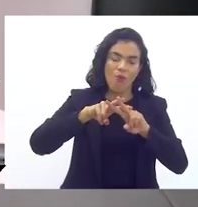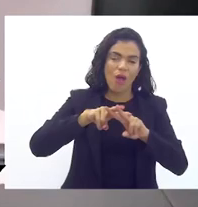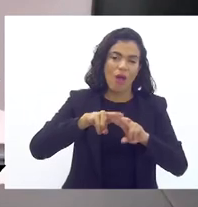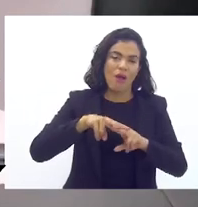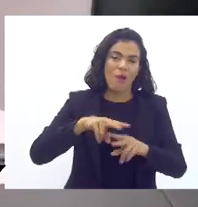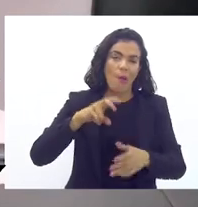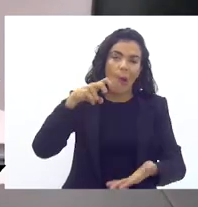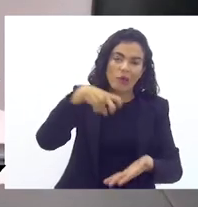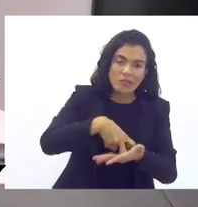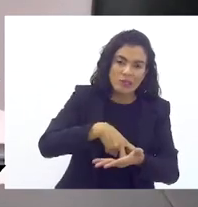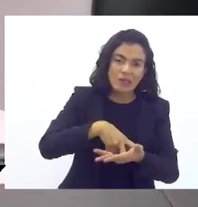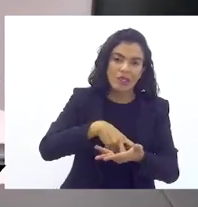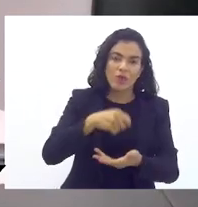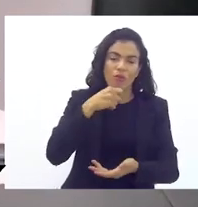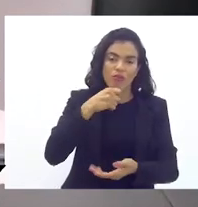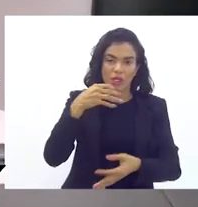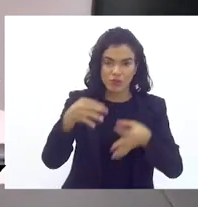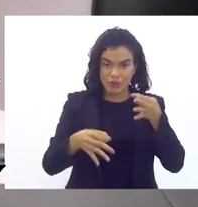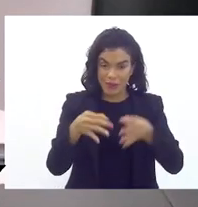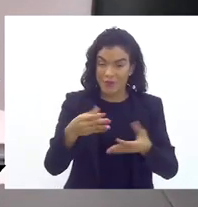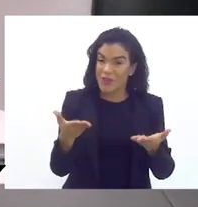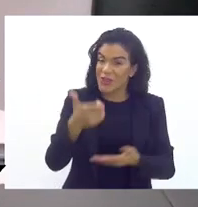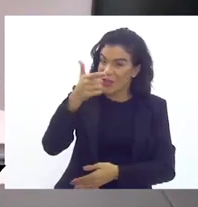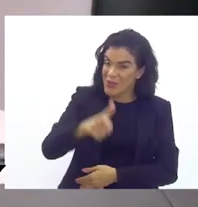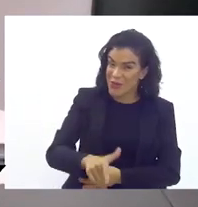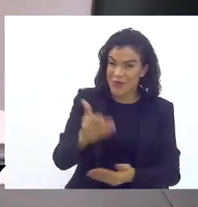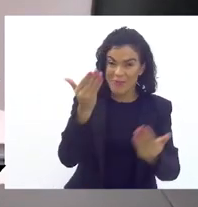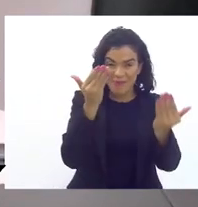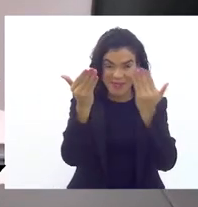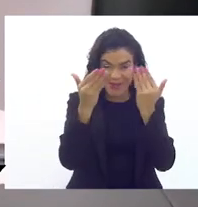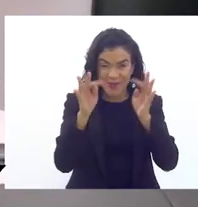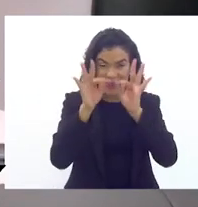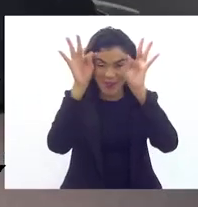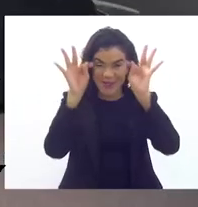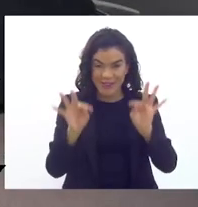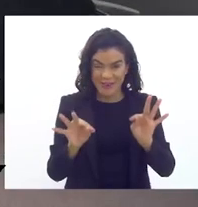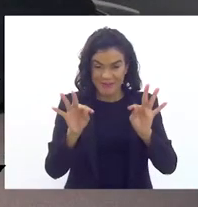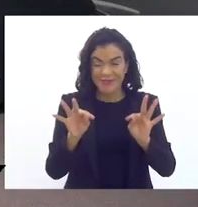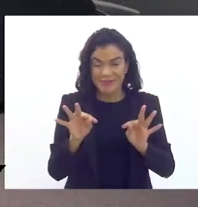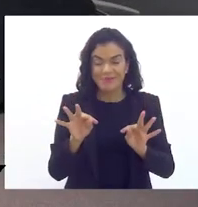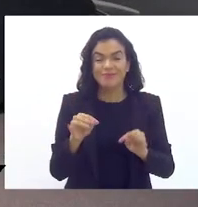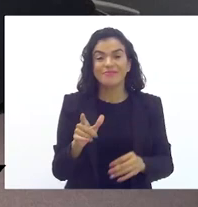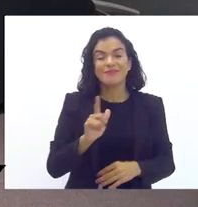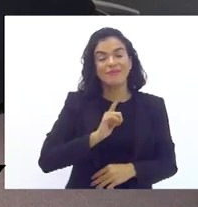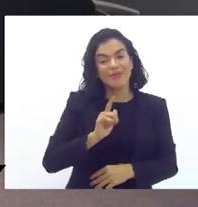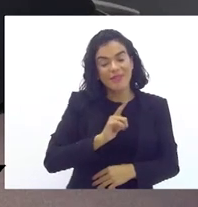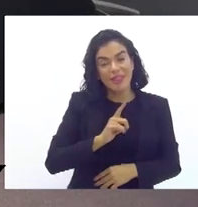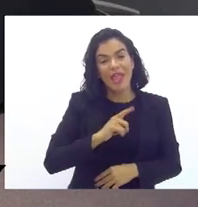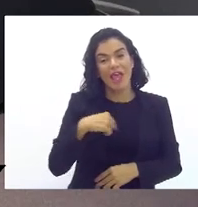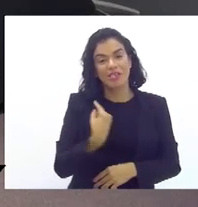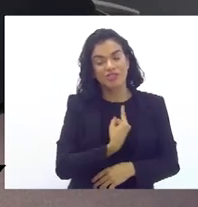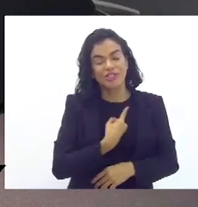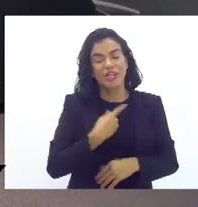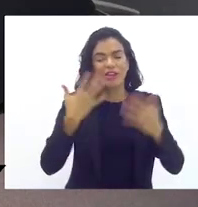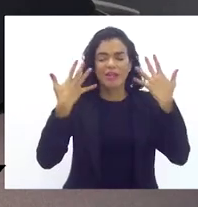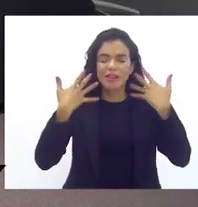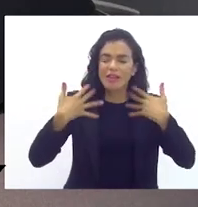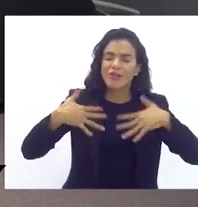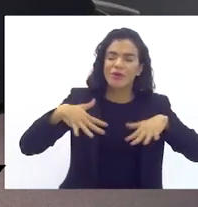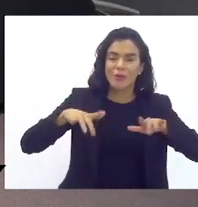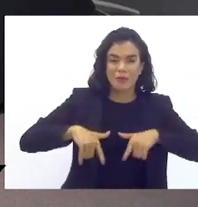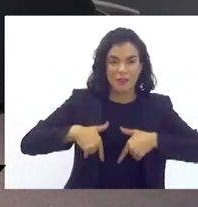é mais uma vez a psicologia do testemunho existe uma coisa que fazemos naturalmente né